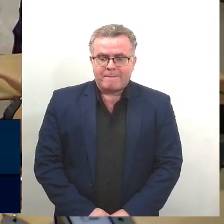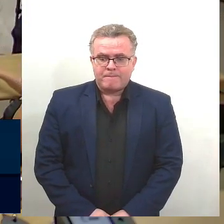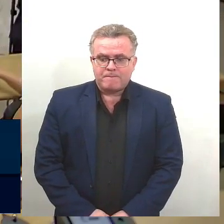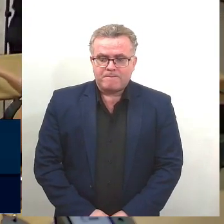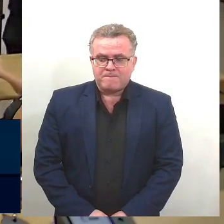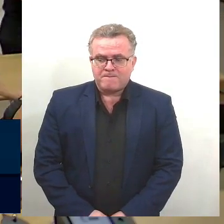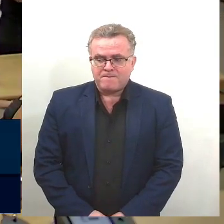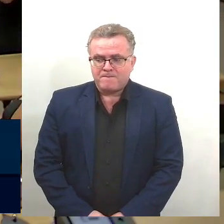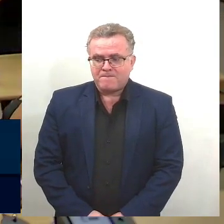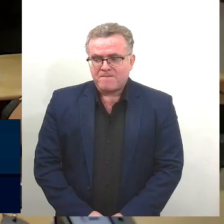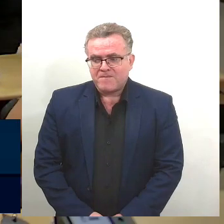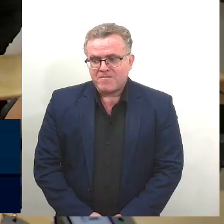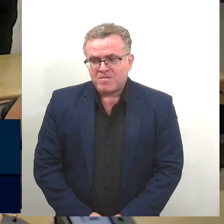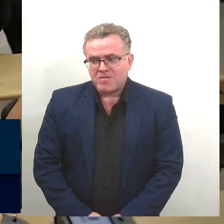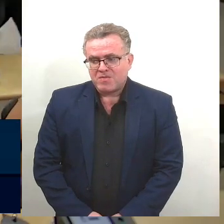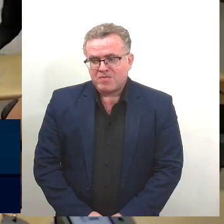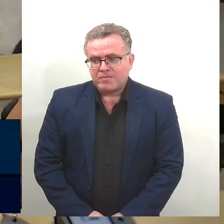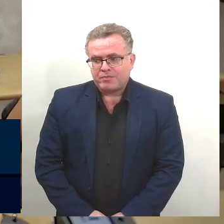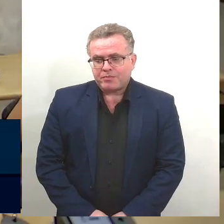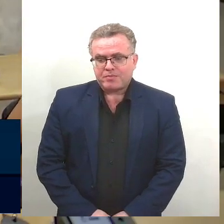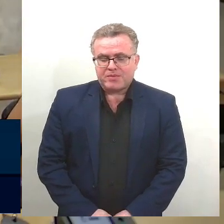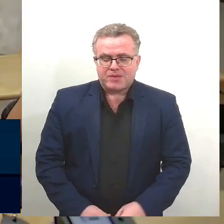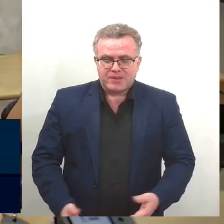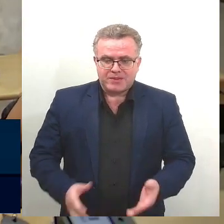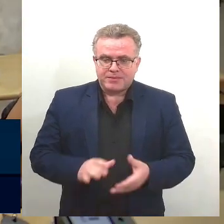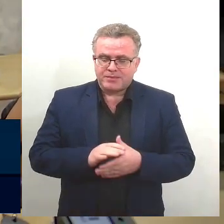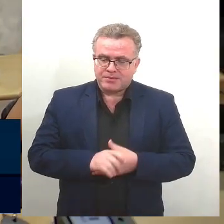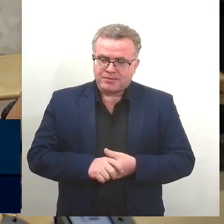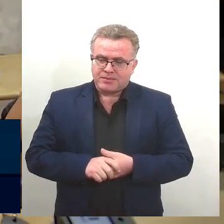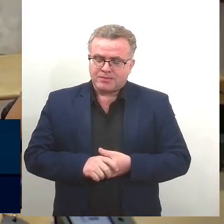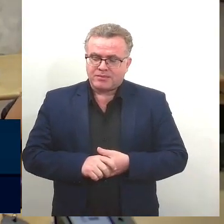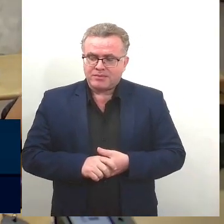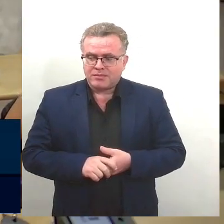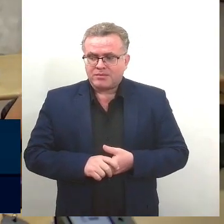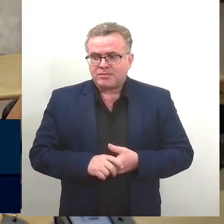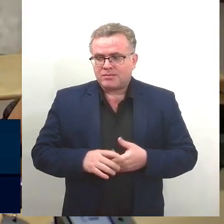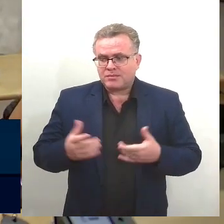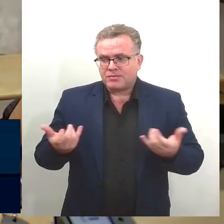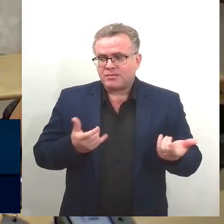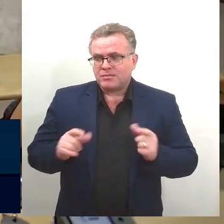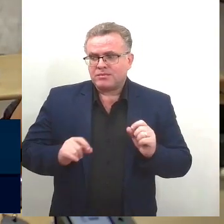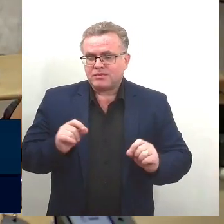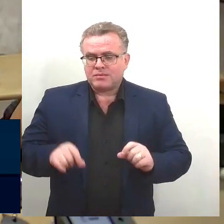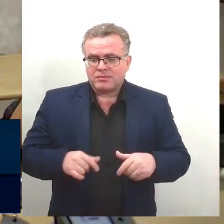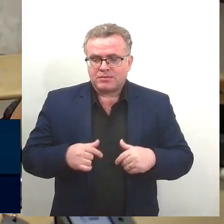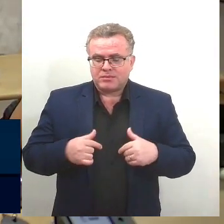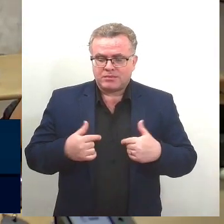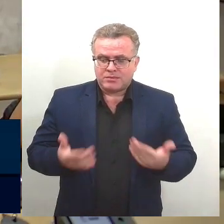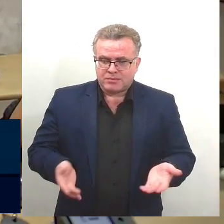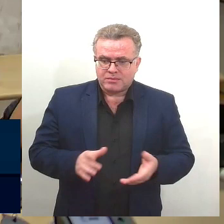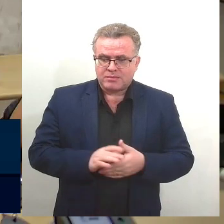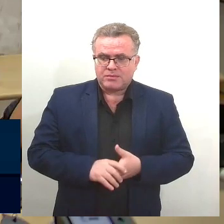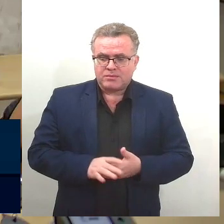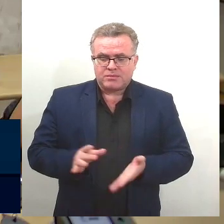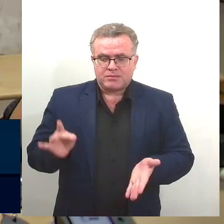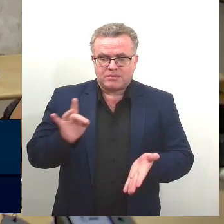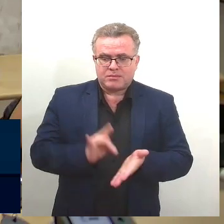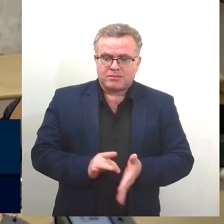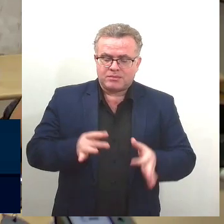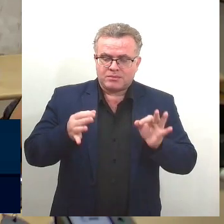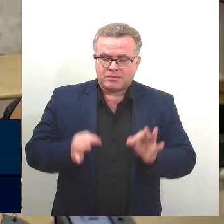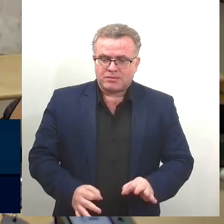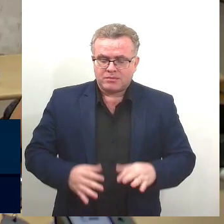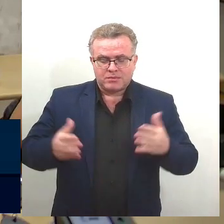Silvio, como fala agora há pouco, né? Senhor, de fato e de direito, é cidadão sergipano.